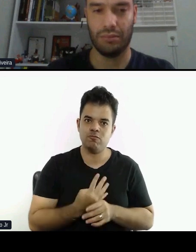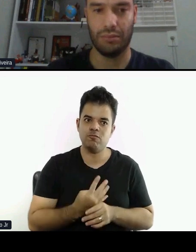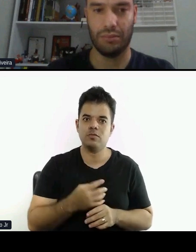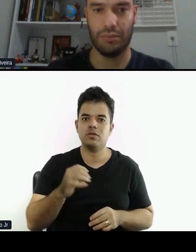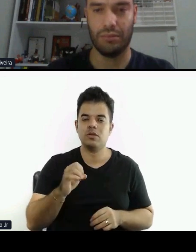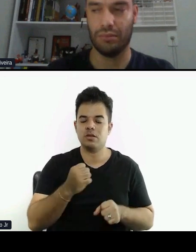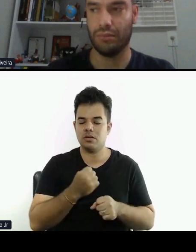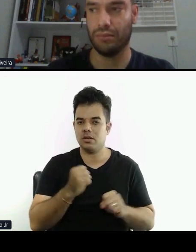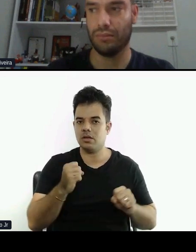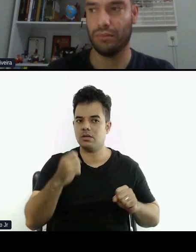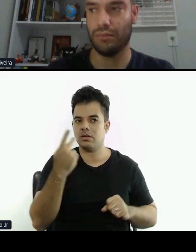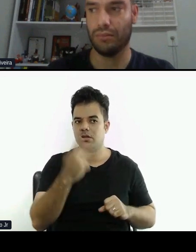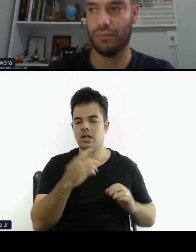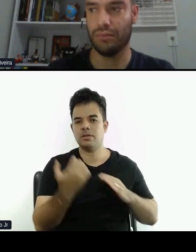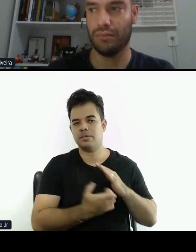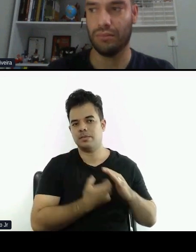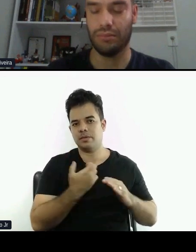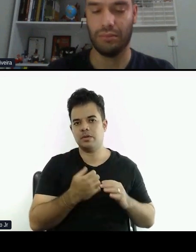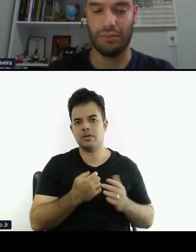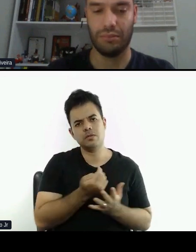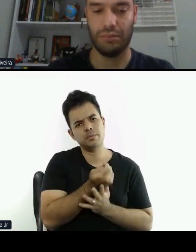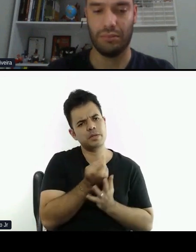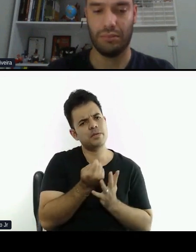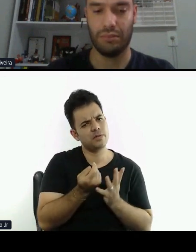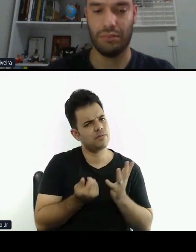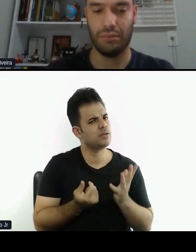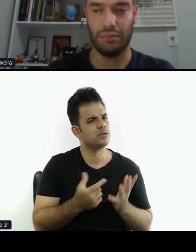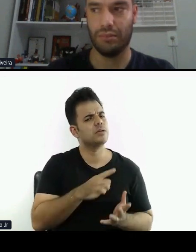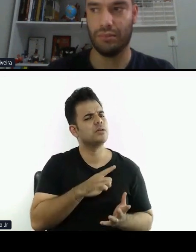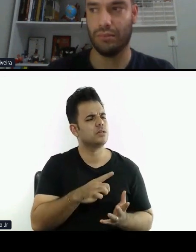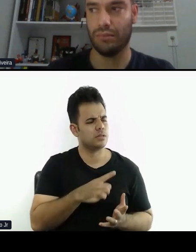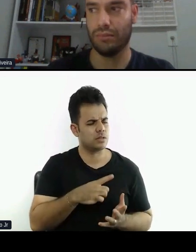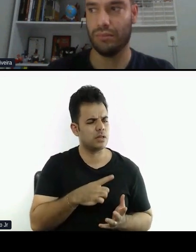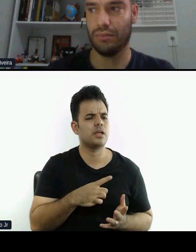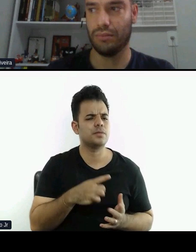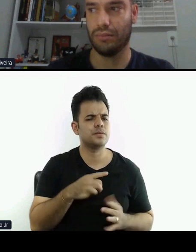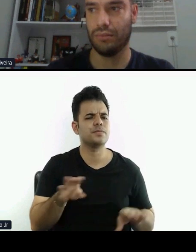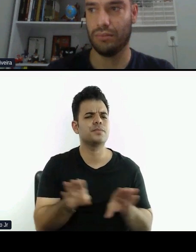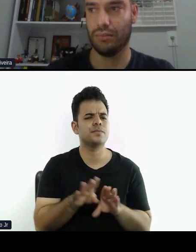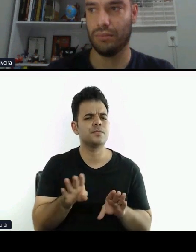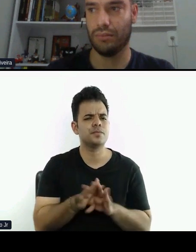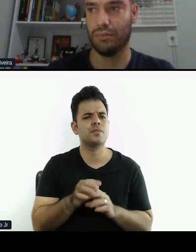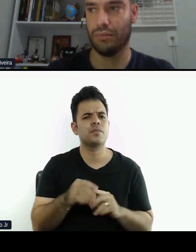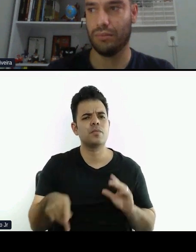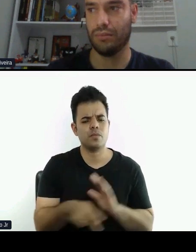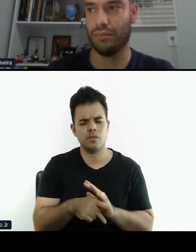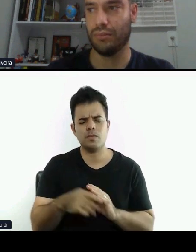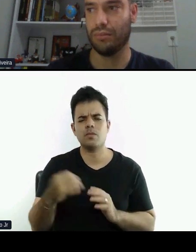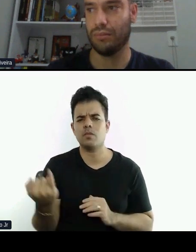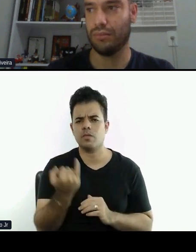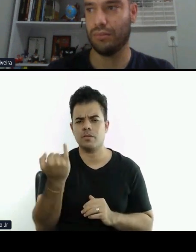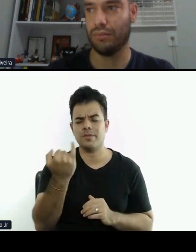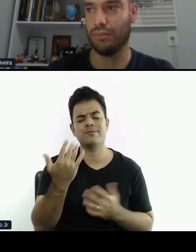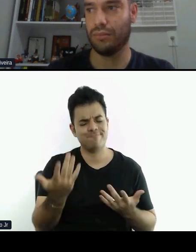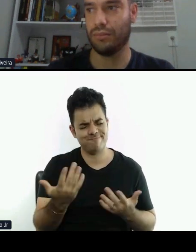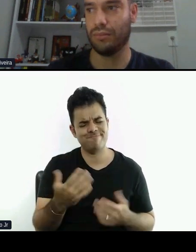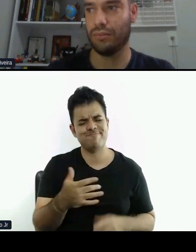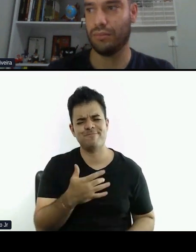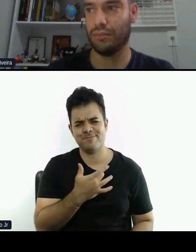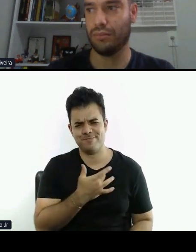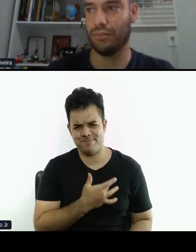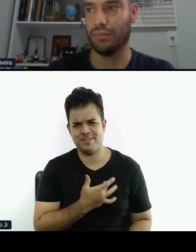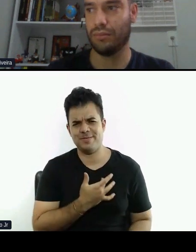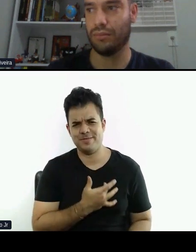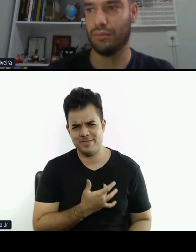É o benefício que está por detrás. Né? Então, isso é um ponto também que eu vejo muito importante e, infelizmente, outro ponto também é a parte de